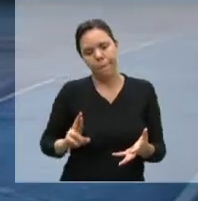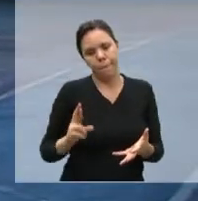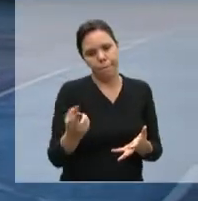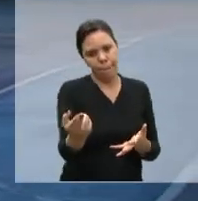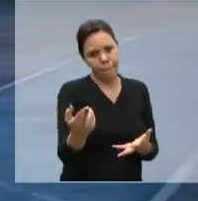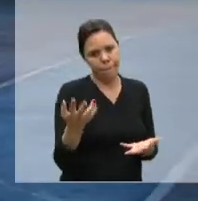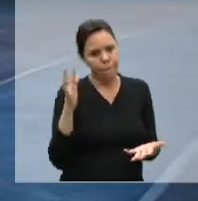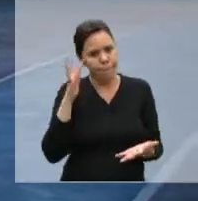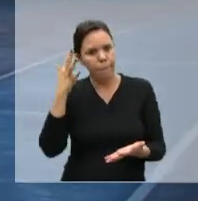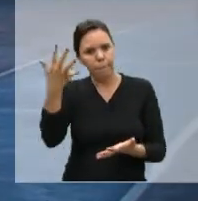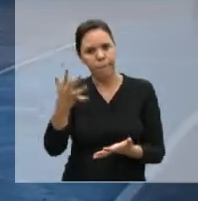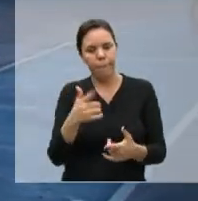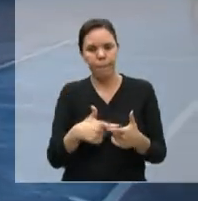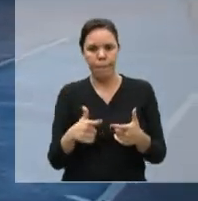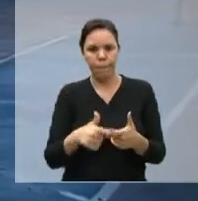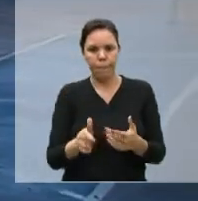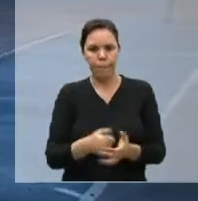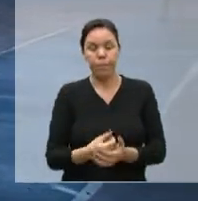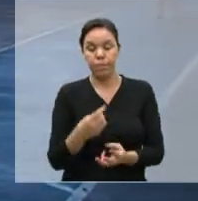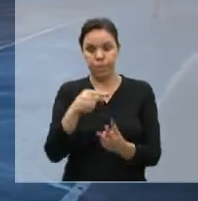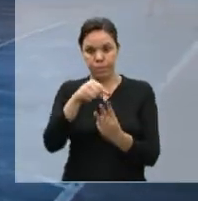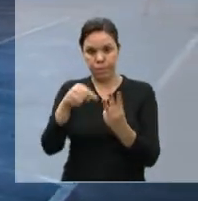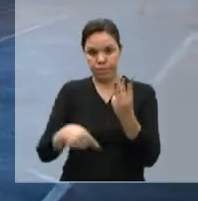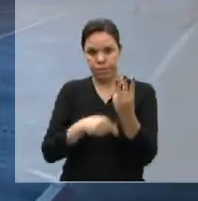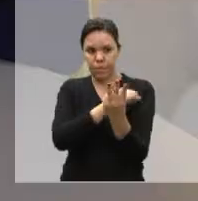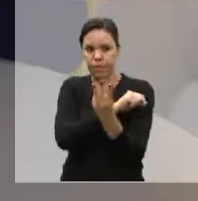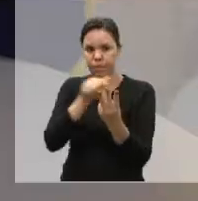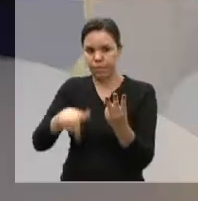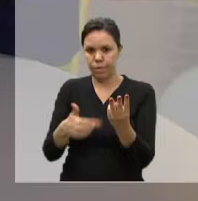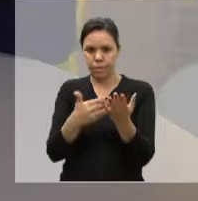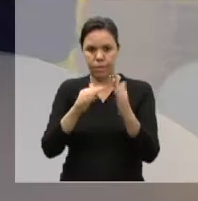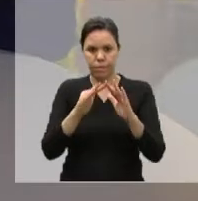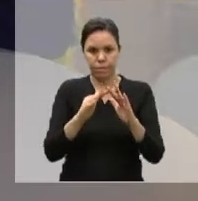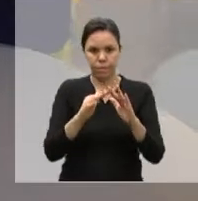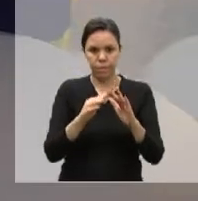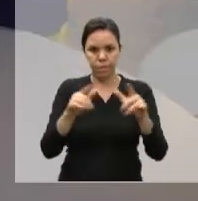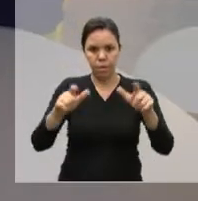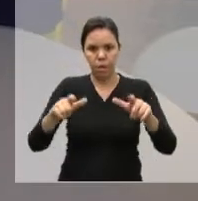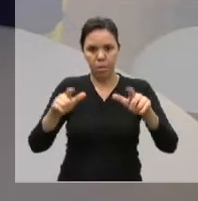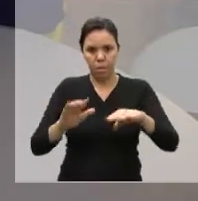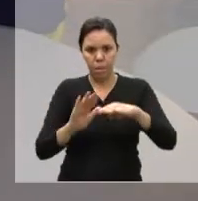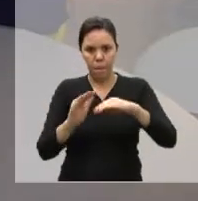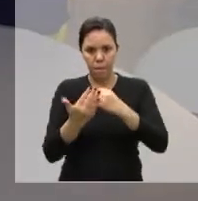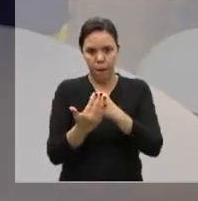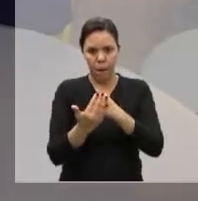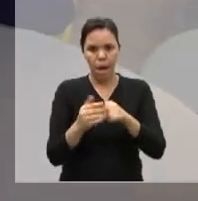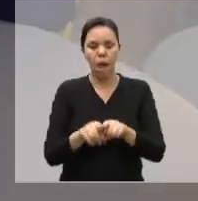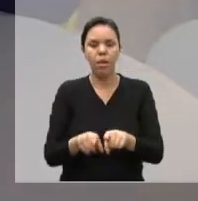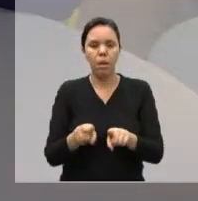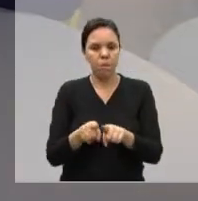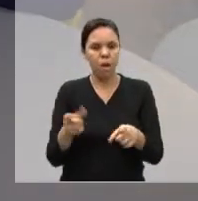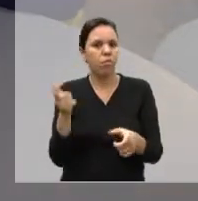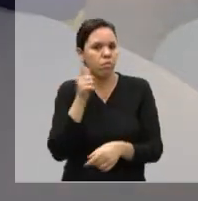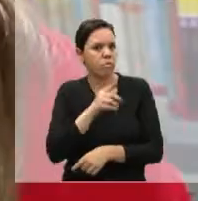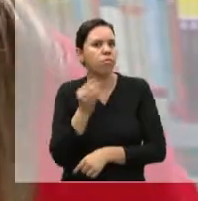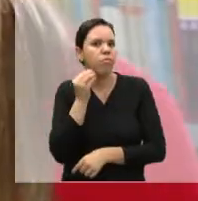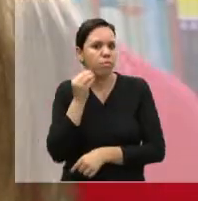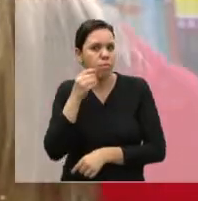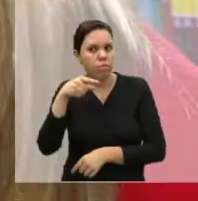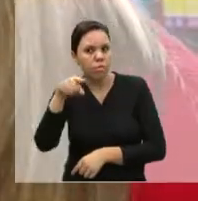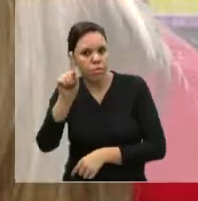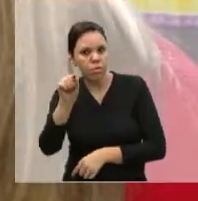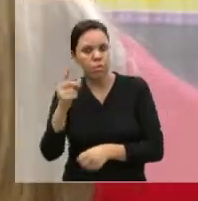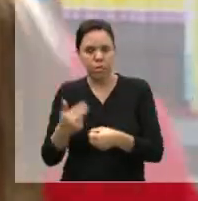3 alunas desta escola municipal no Parque Osiel conquistaram uma oportunidade de ir até a Unicamp.